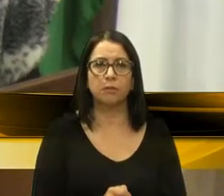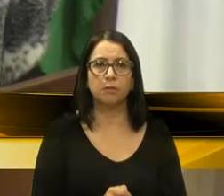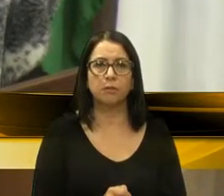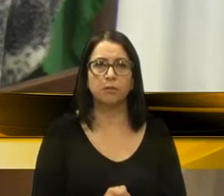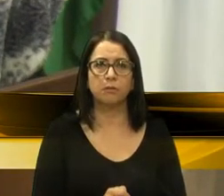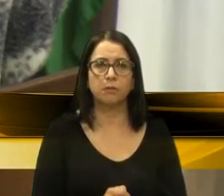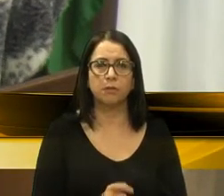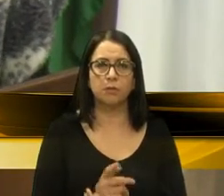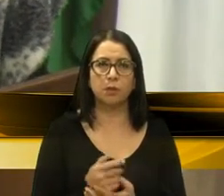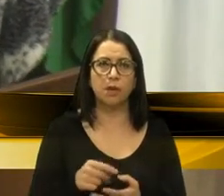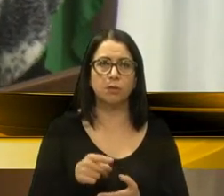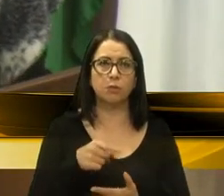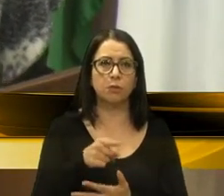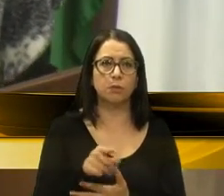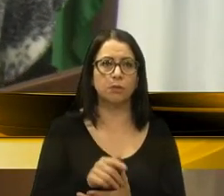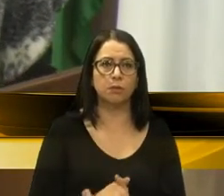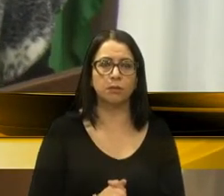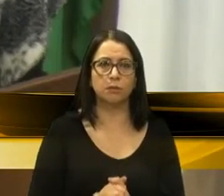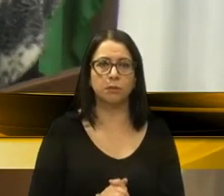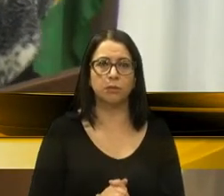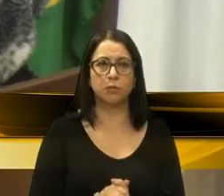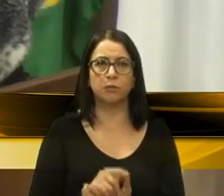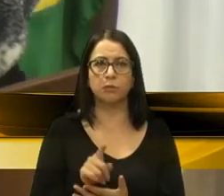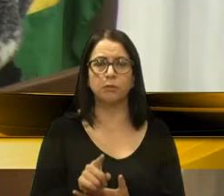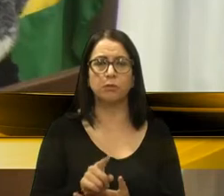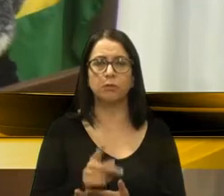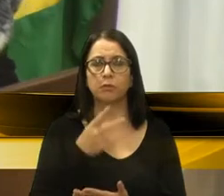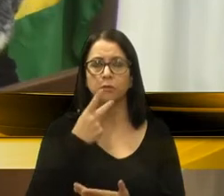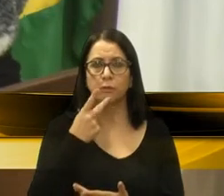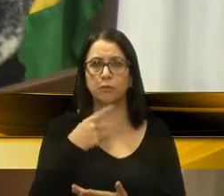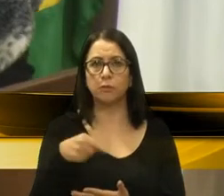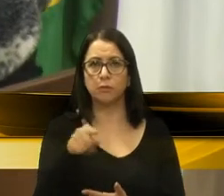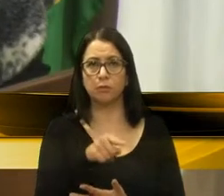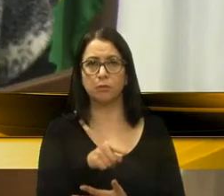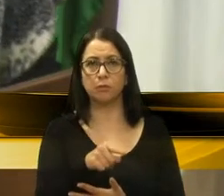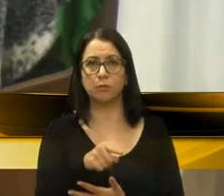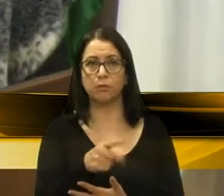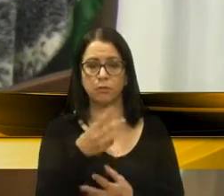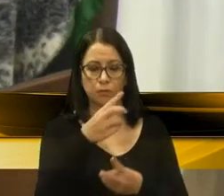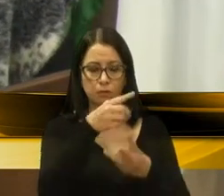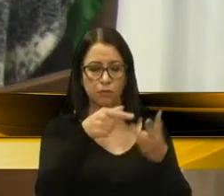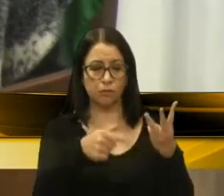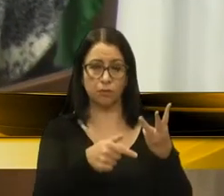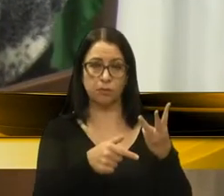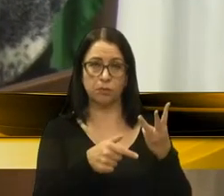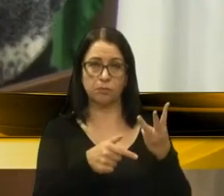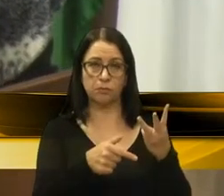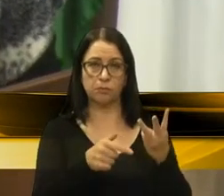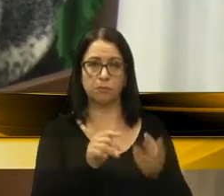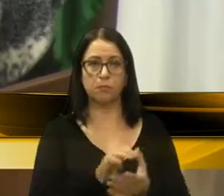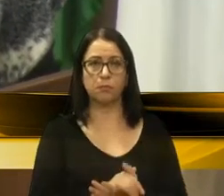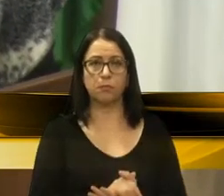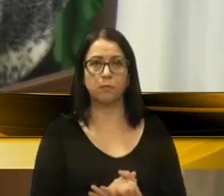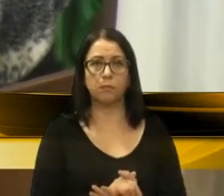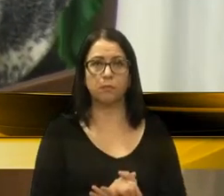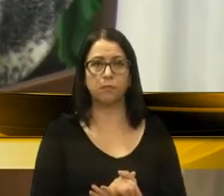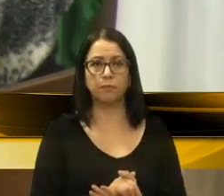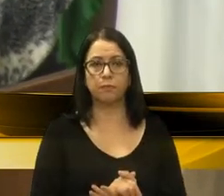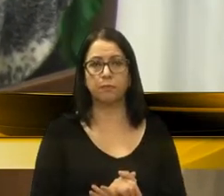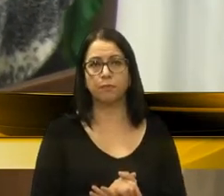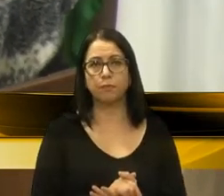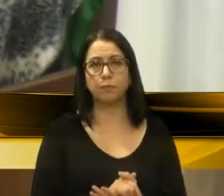Eu ocupo esse espaço para repercutir 3 proposições